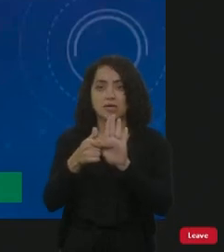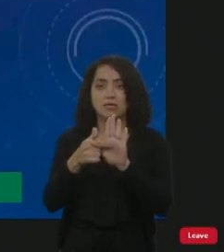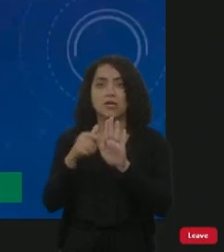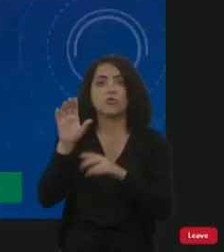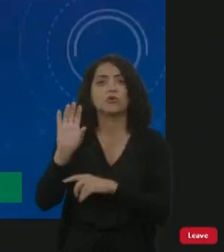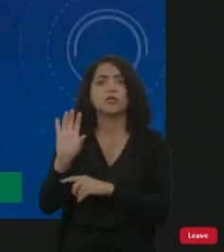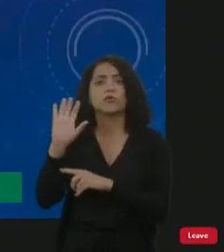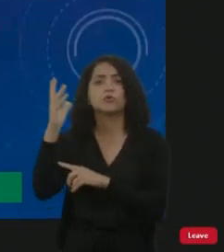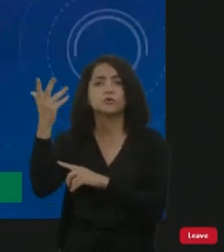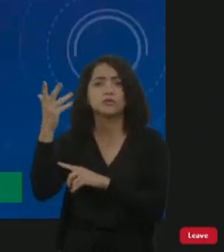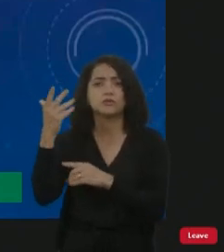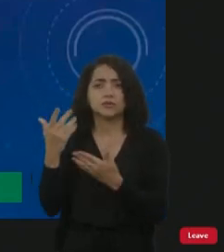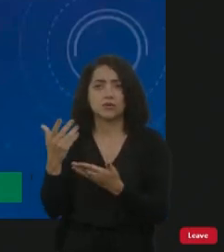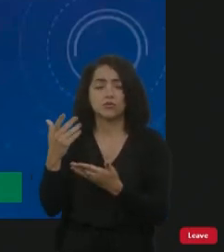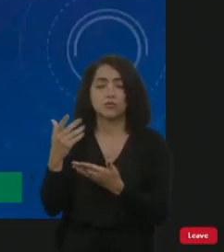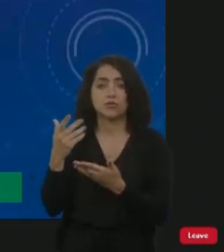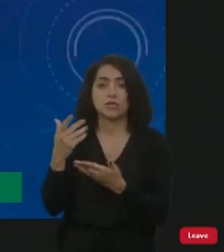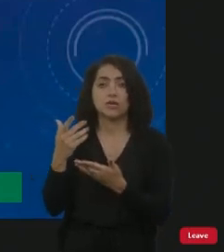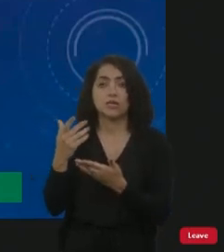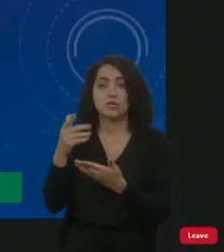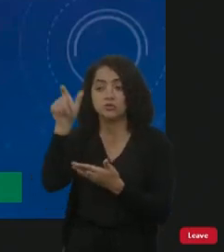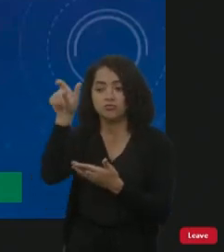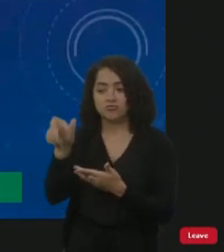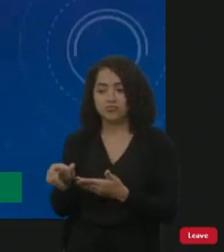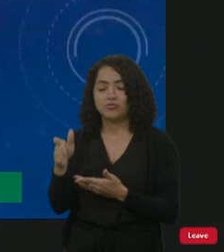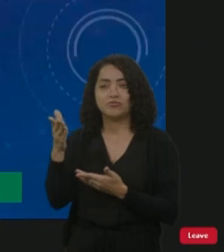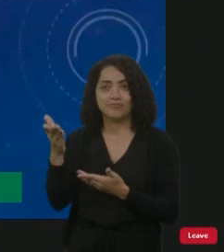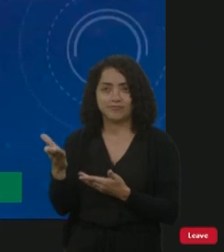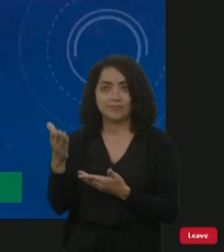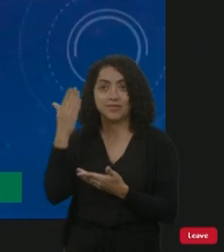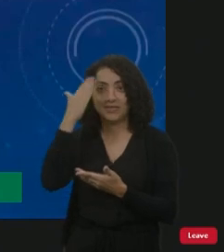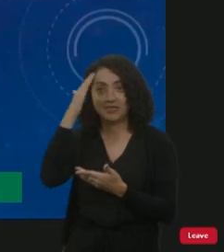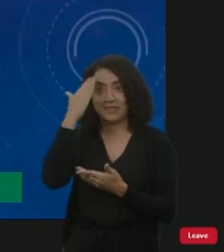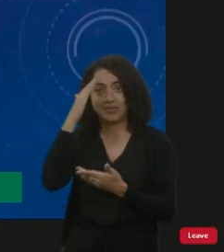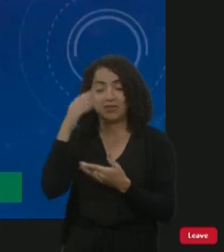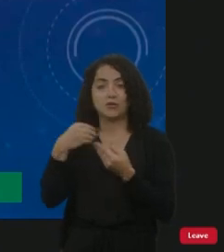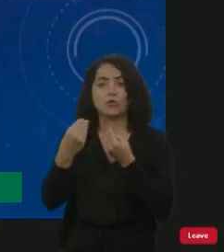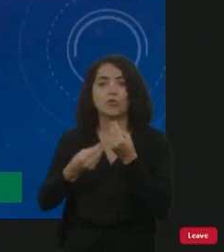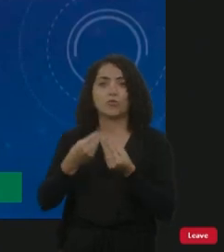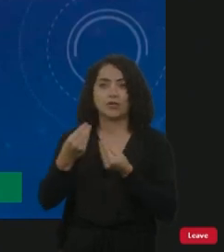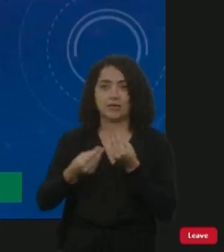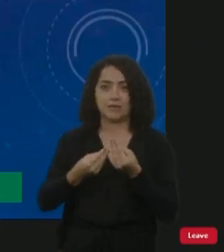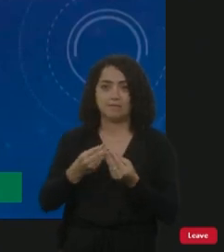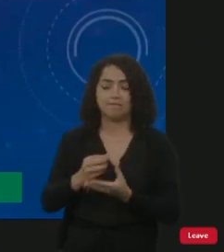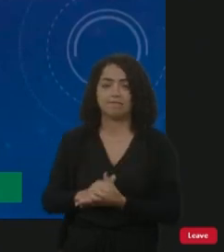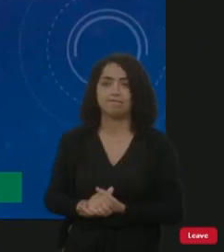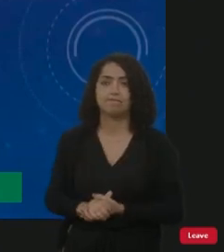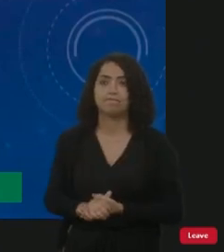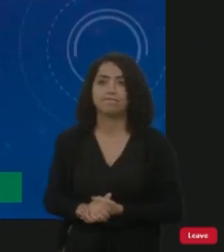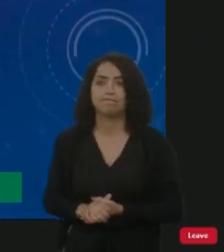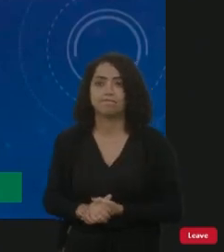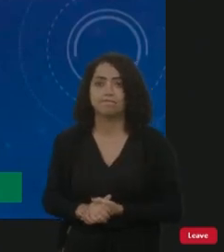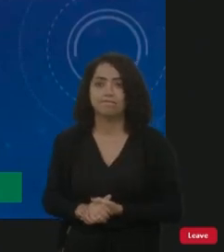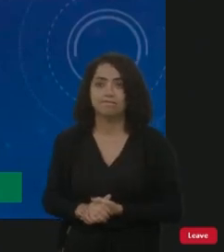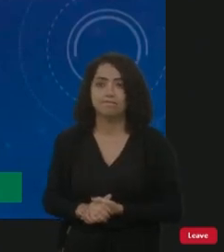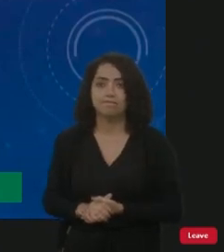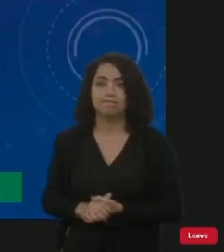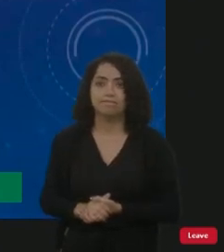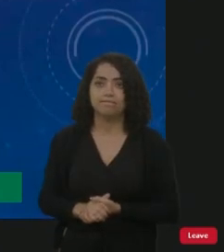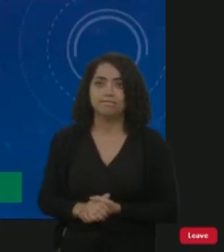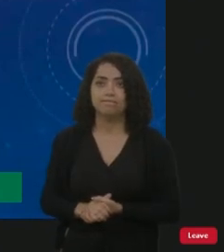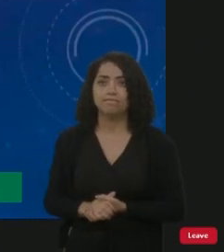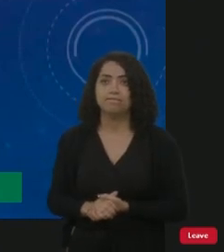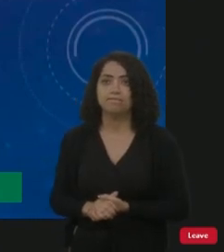clínico de um paciente aqui nosso, para a gente finalizar e vocês entenderem como que a gente maneja aí as crianças,